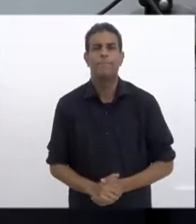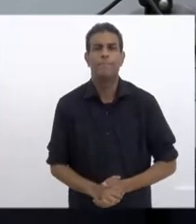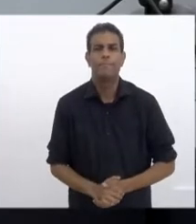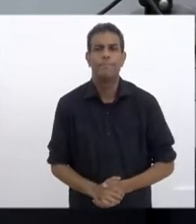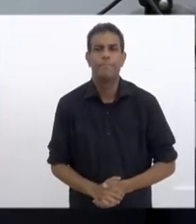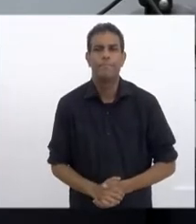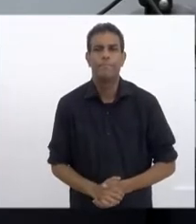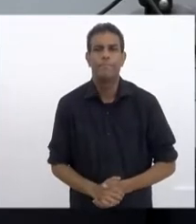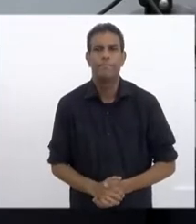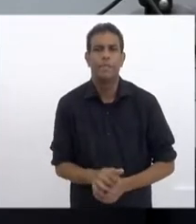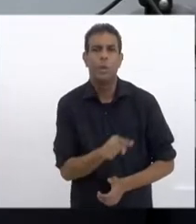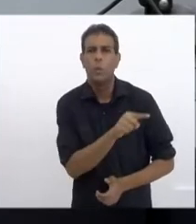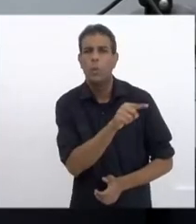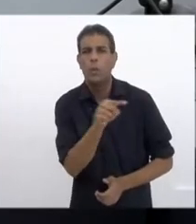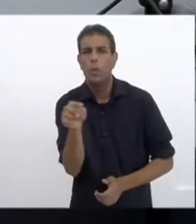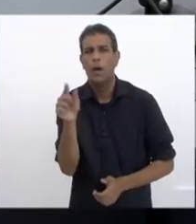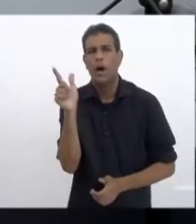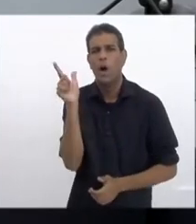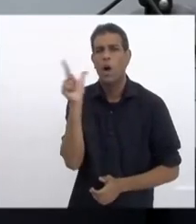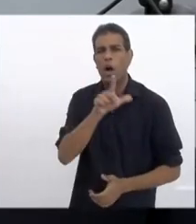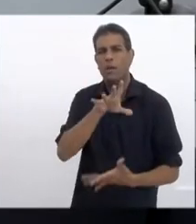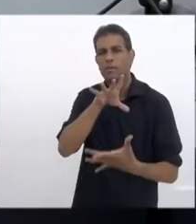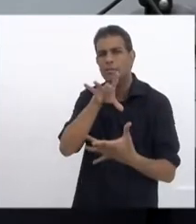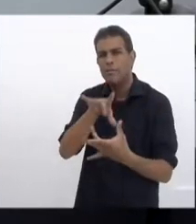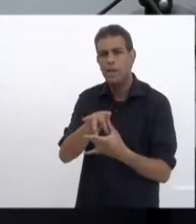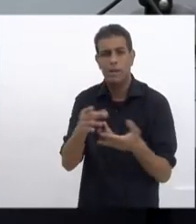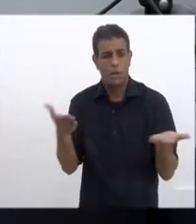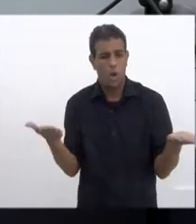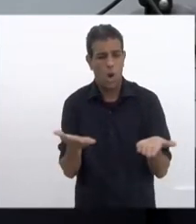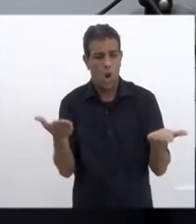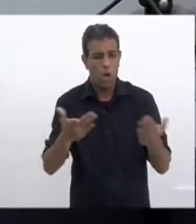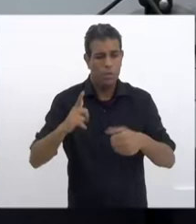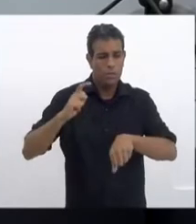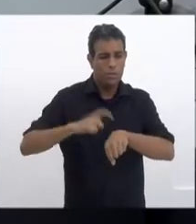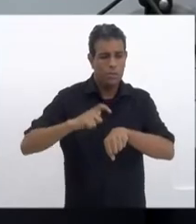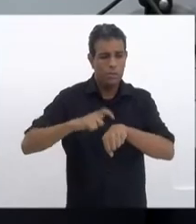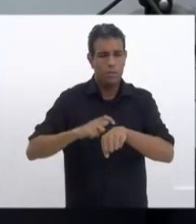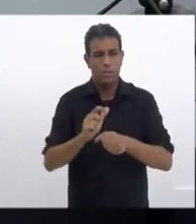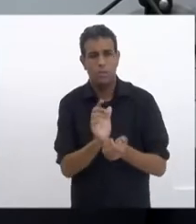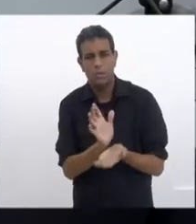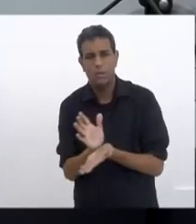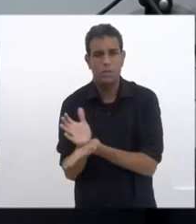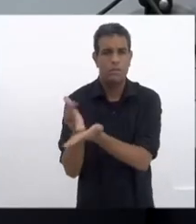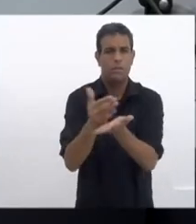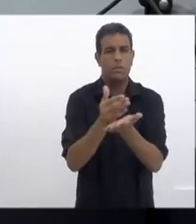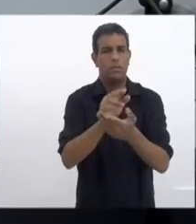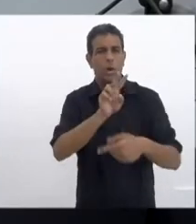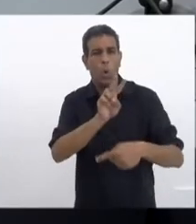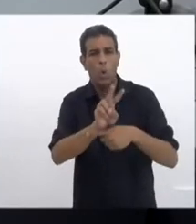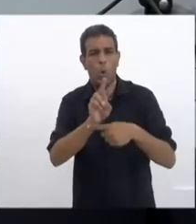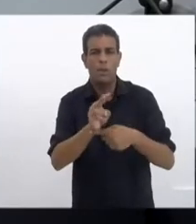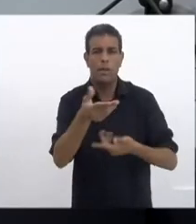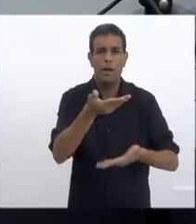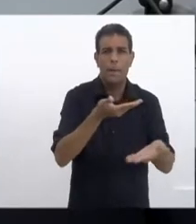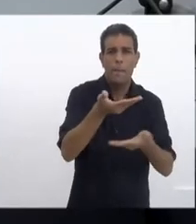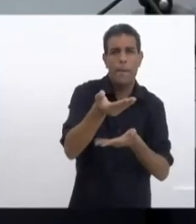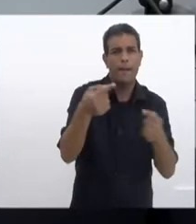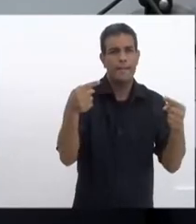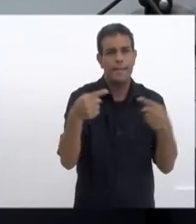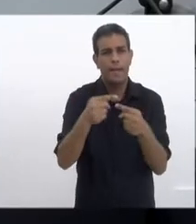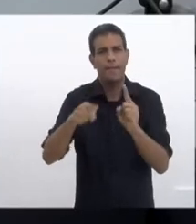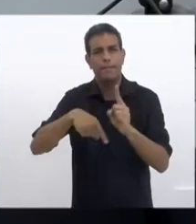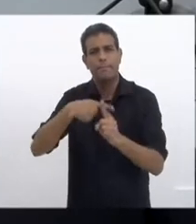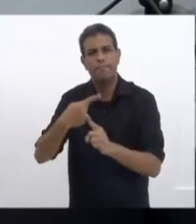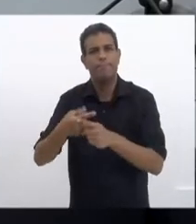tem, basicamente, hoje, é avançado tanto no acolher, né, no cuidar, no acolhimento, e também